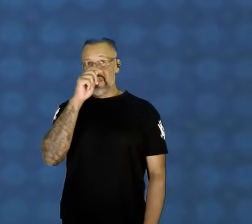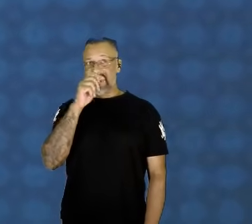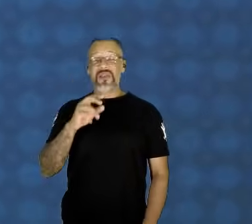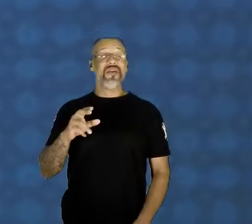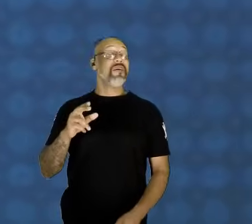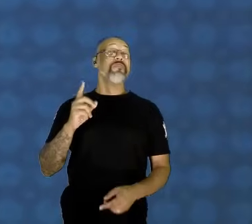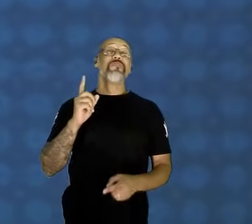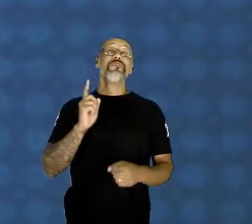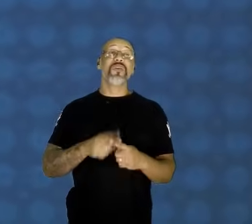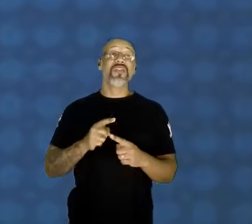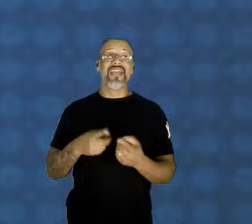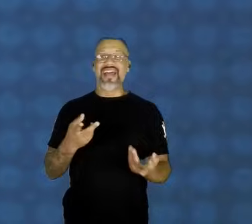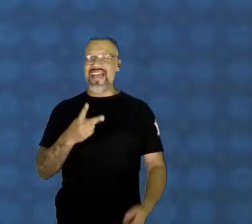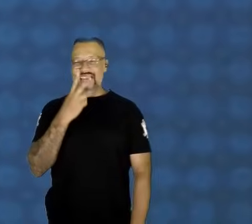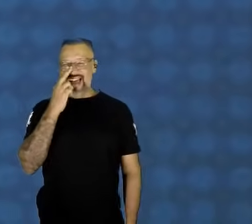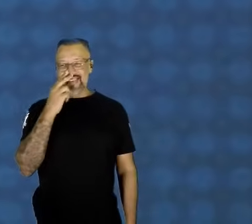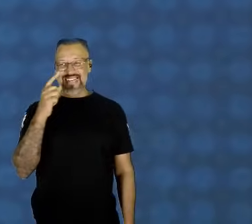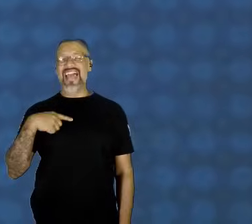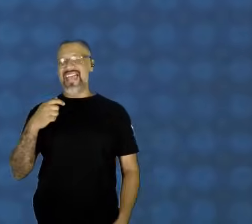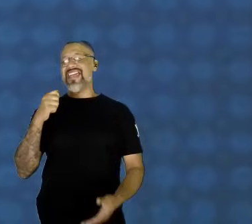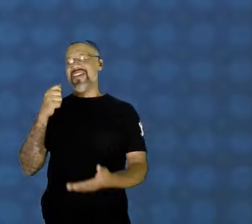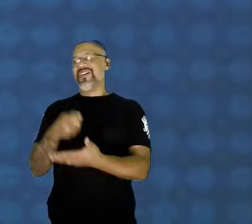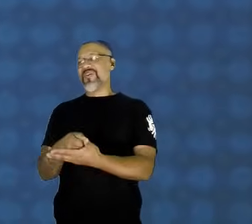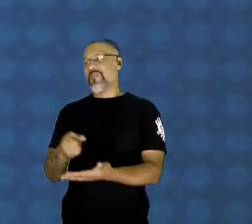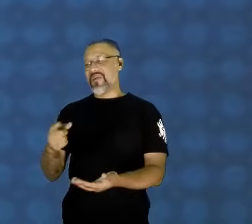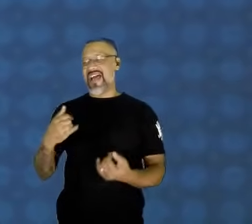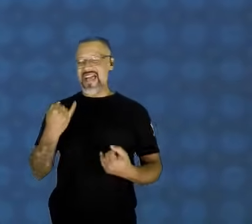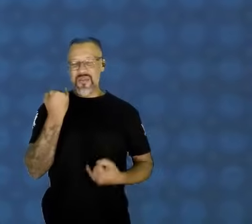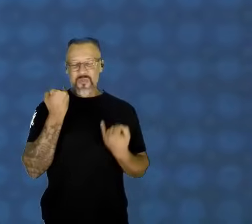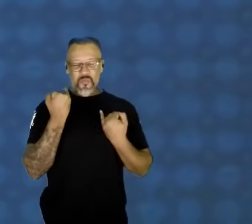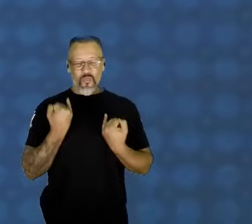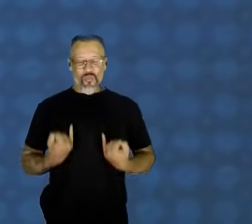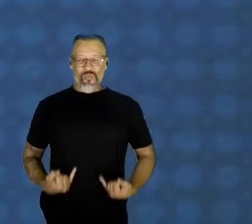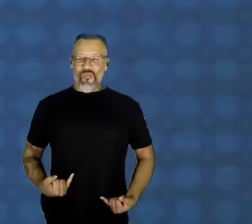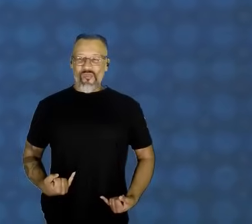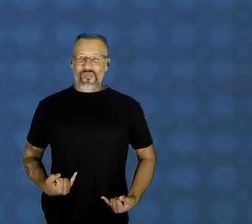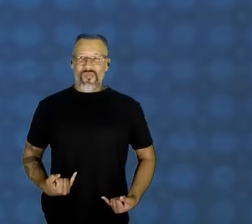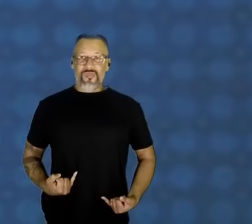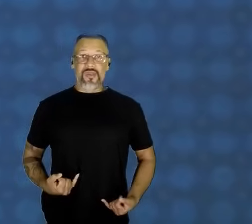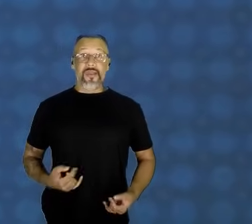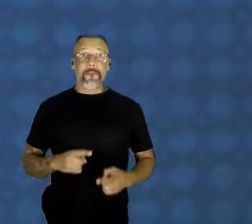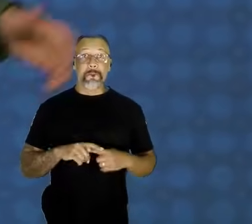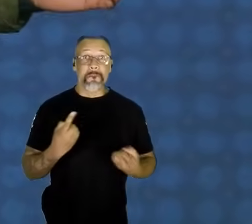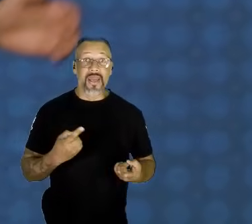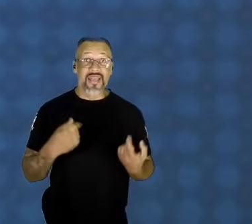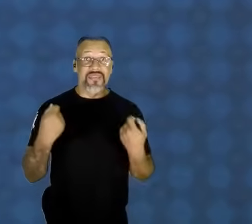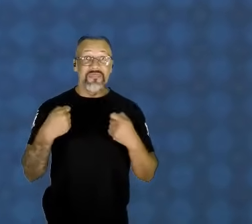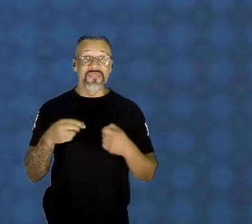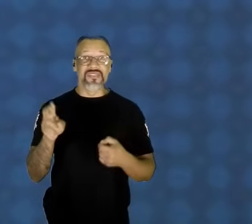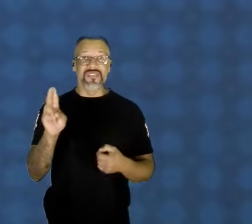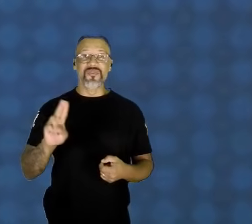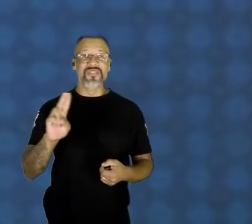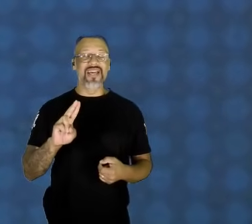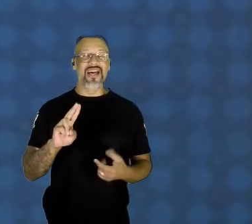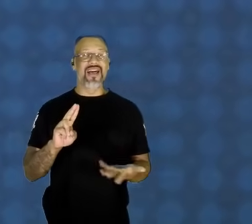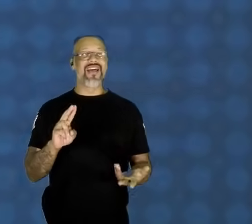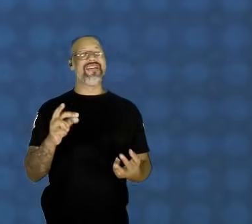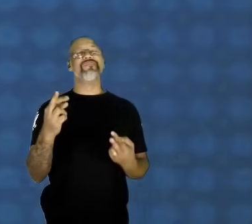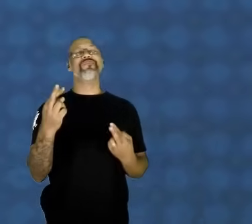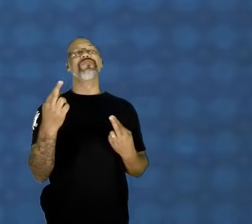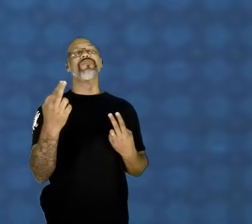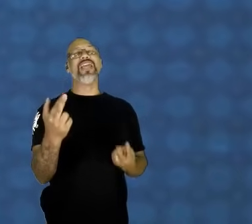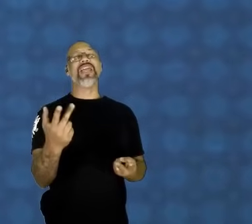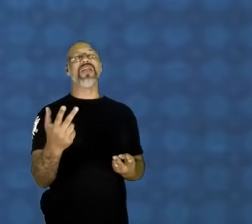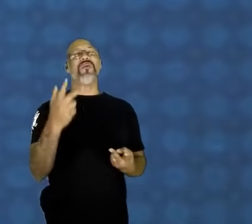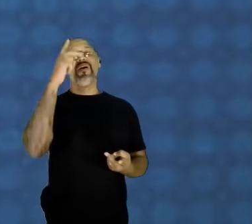fato de comprar vai emagrecer. Mas tem que comprar e tem que usar. Assim é a fé. A